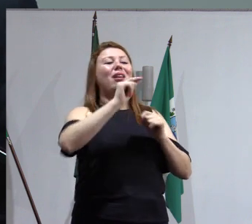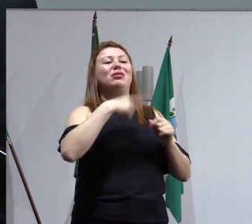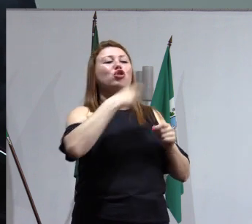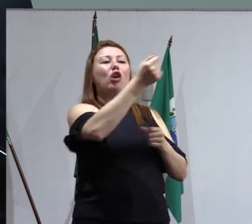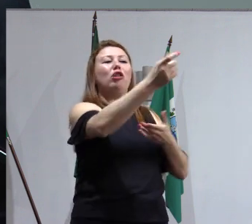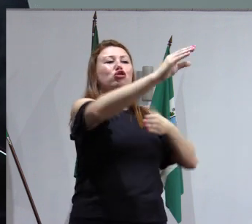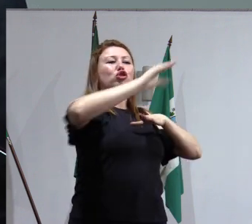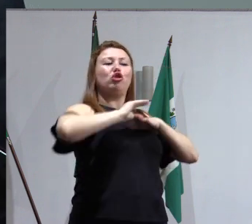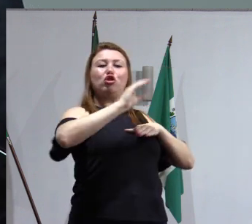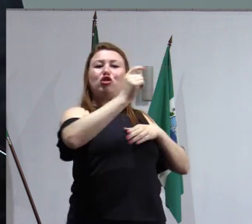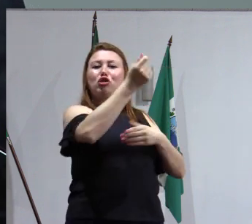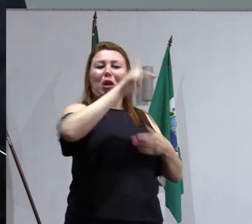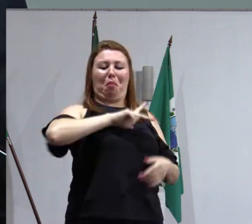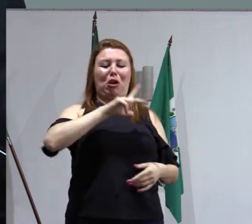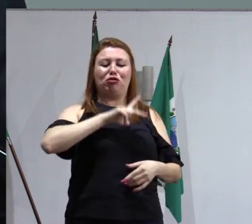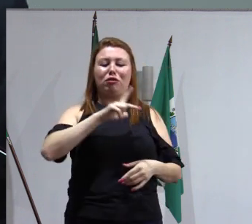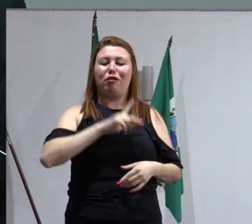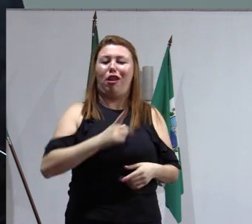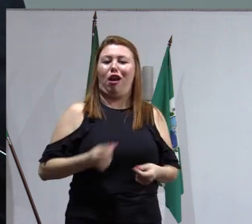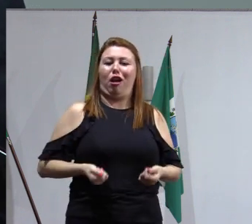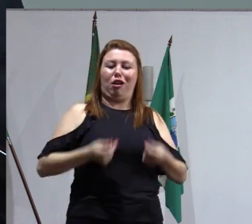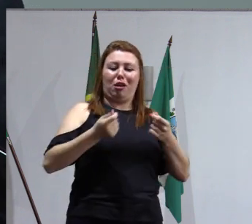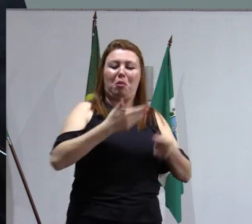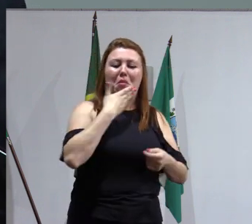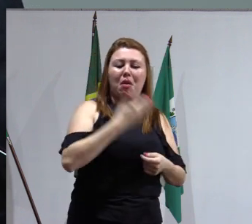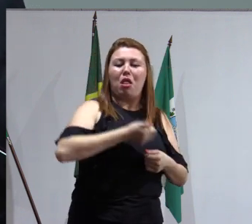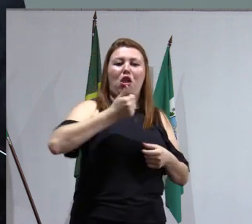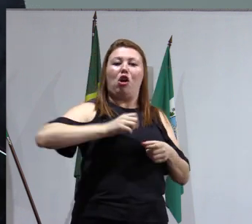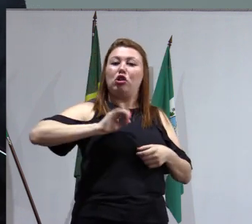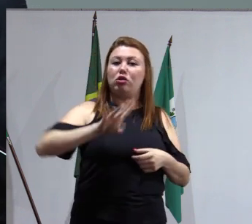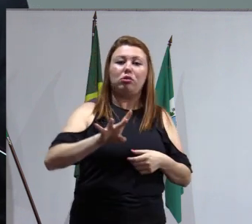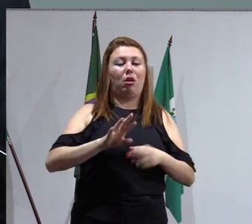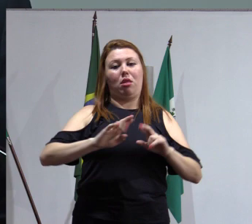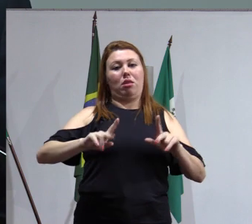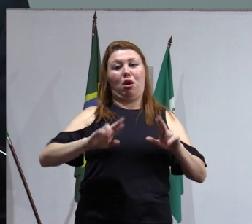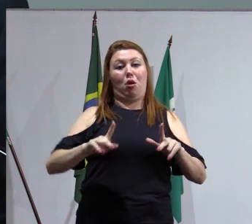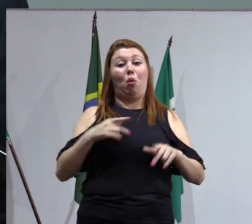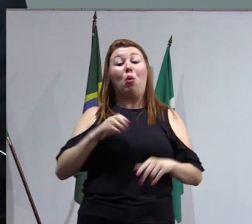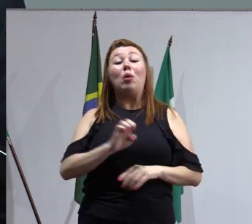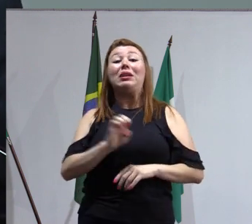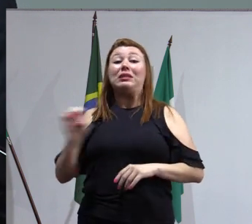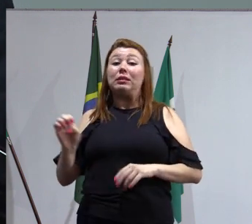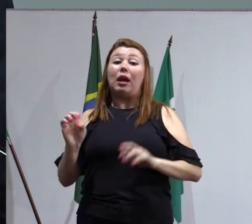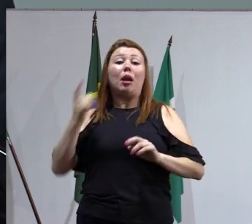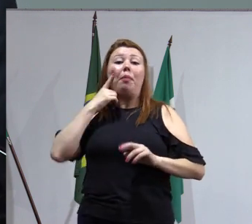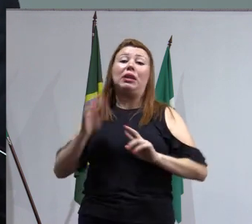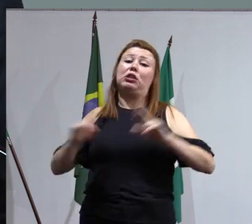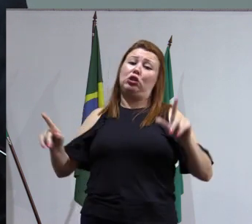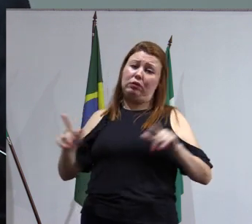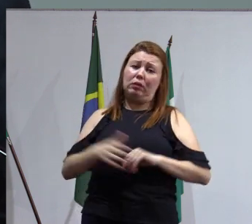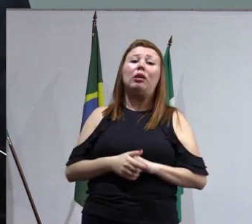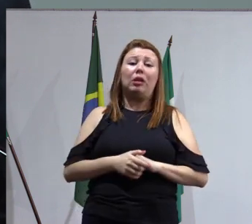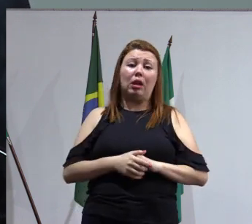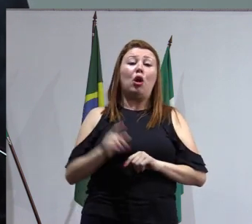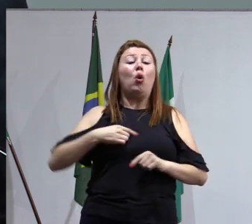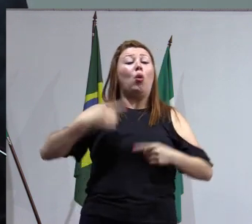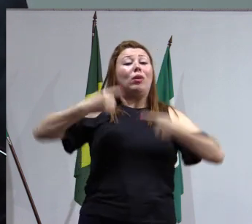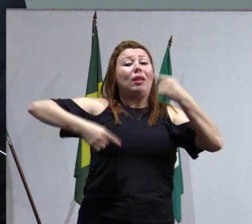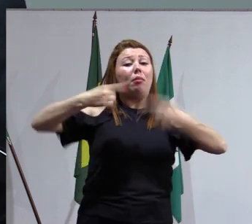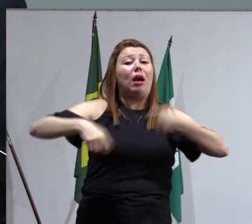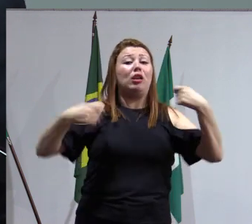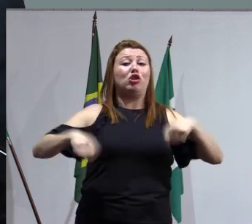a liberalização que existe dentro, principalmente, da esquerda. O debate tem que ser técnico, e é isso que a gente está puxando